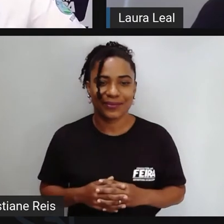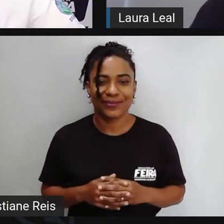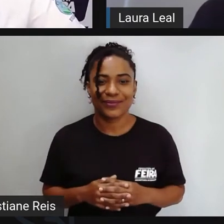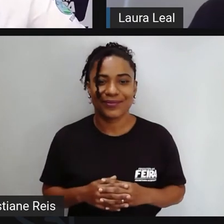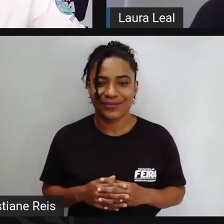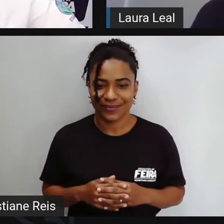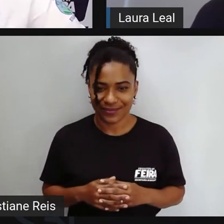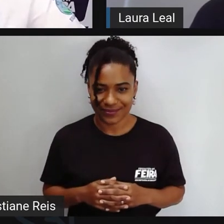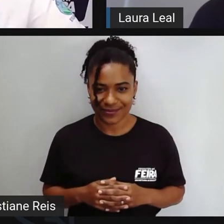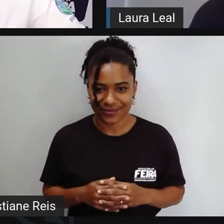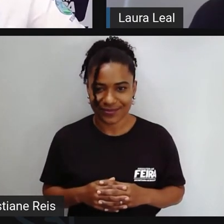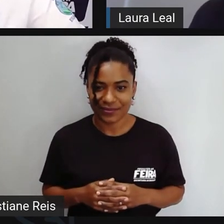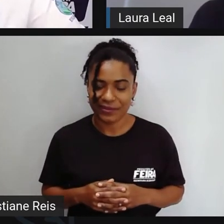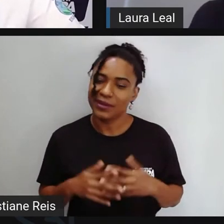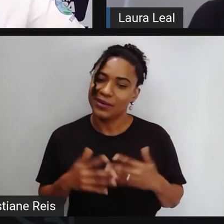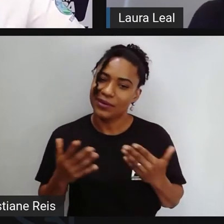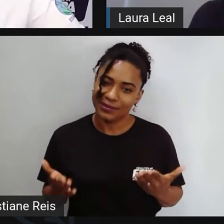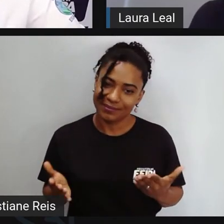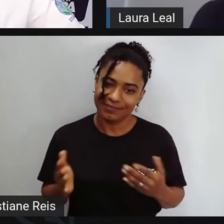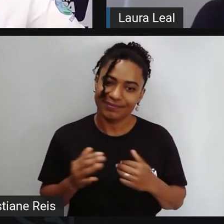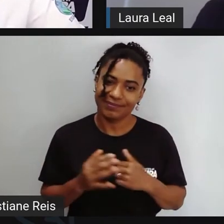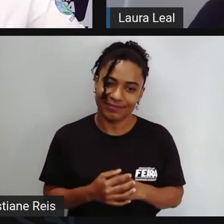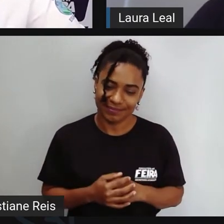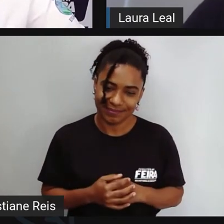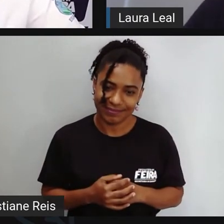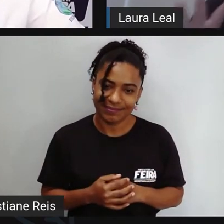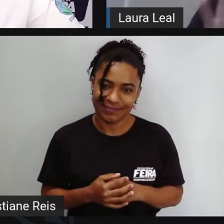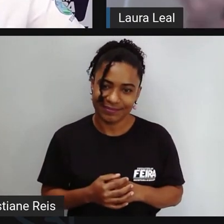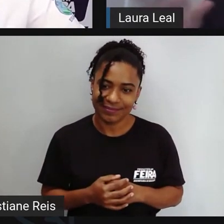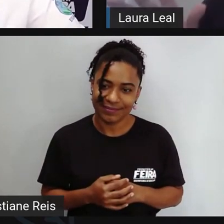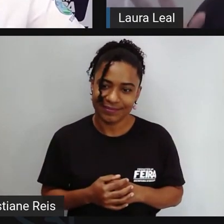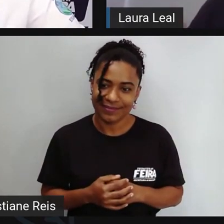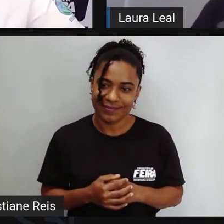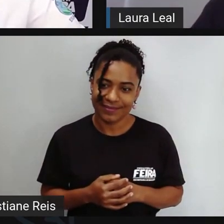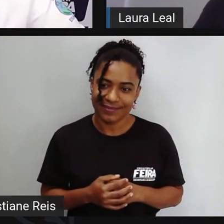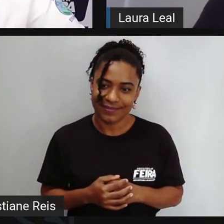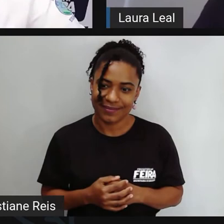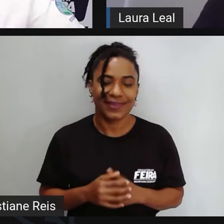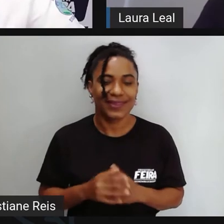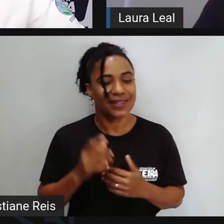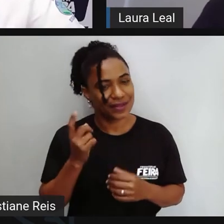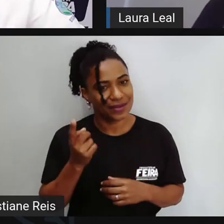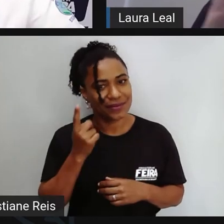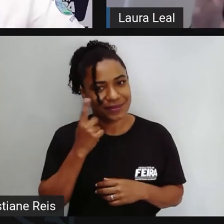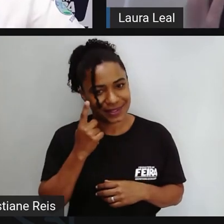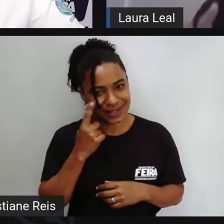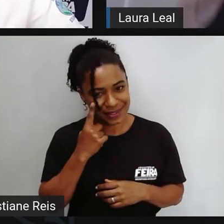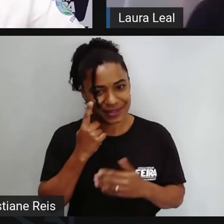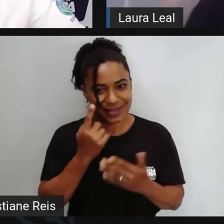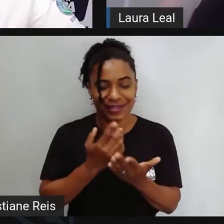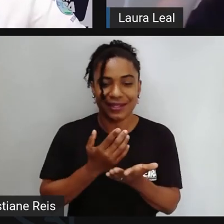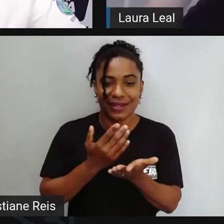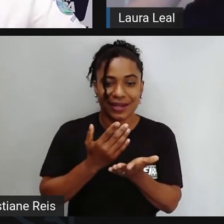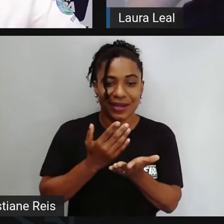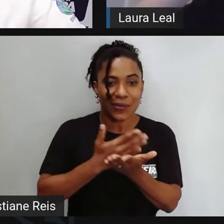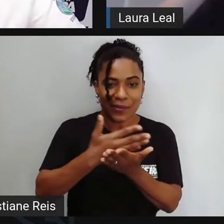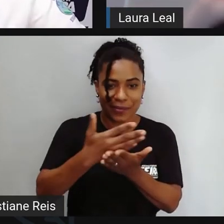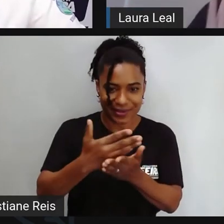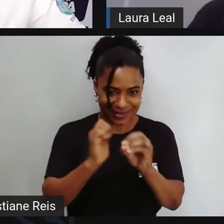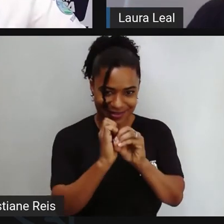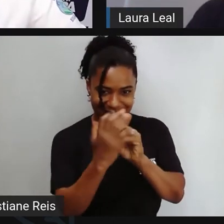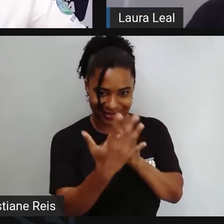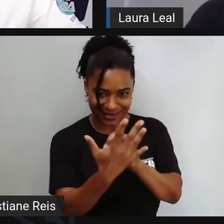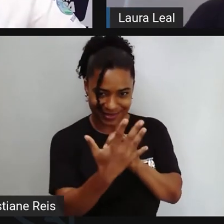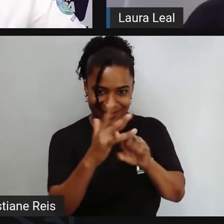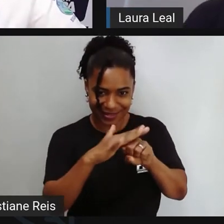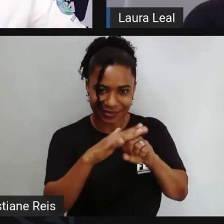Olha, eu acho que o papel, ele. Eu gostaria de separar em dois momentos, né? O começo da pandemia e a pandemia que a gente está vivendo agora. No